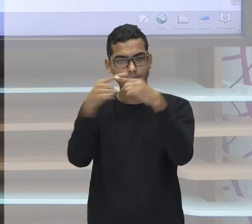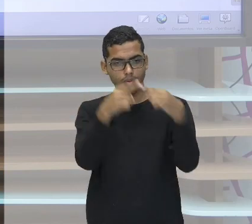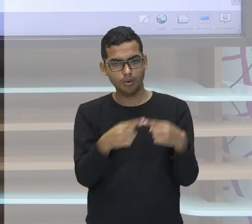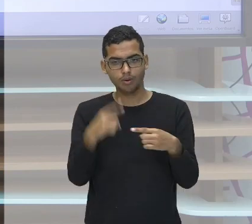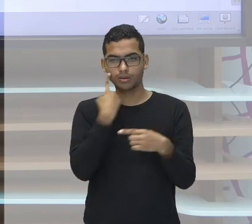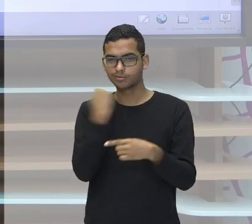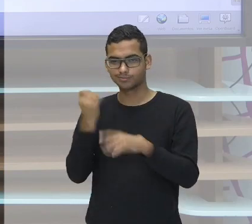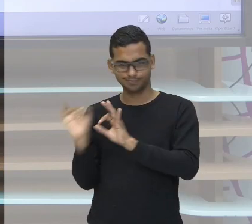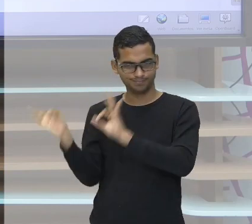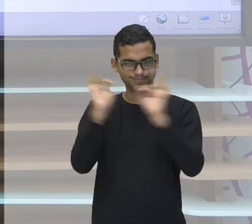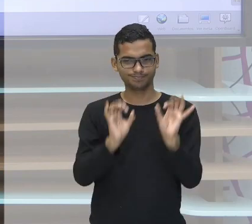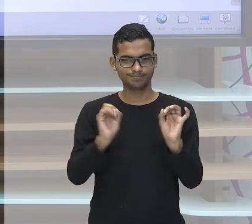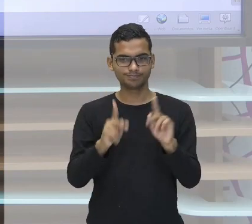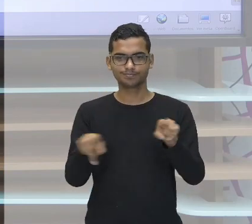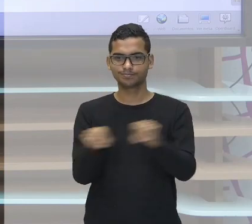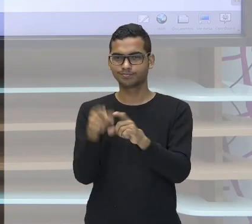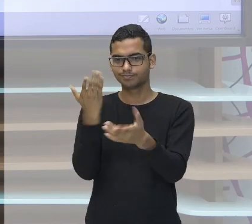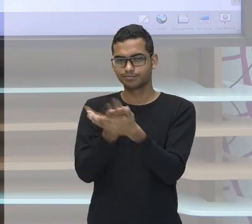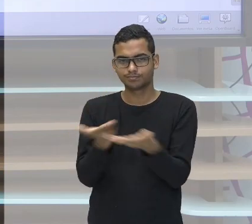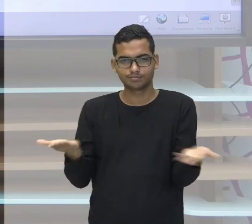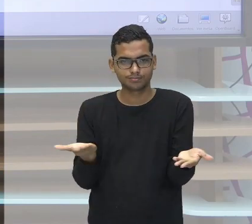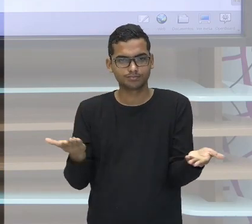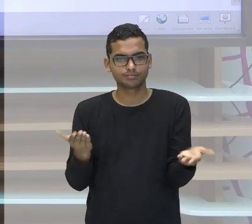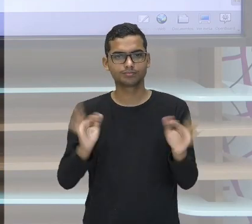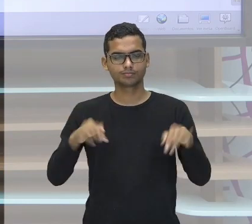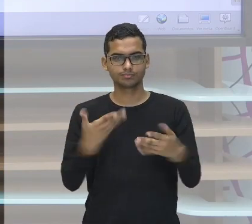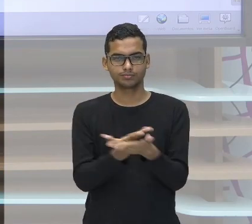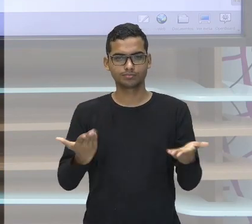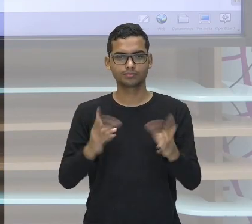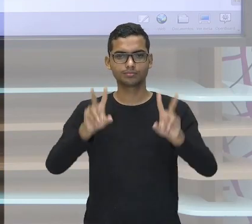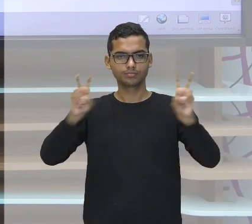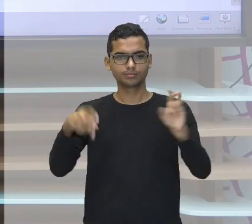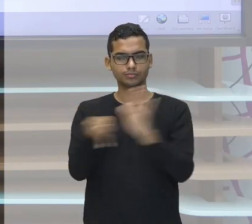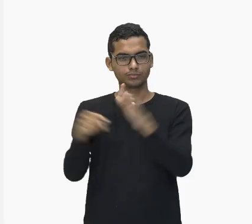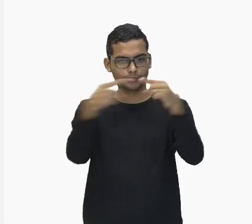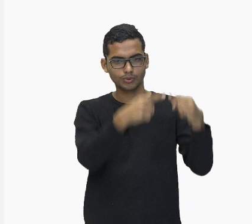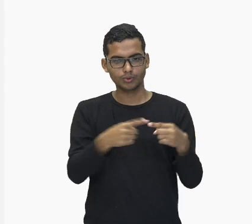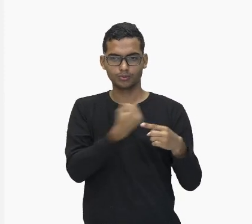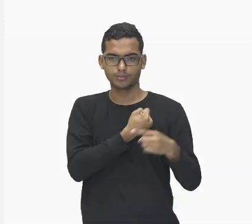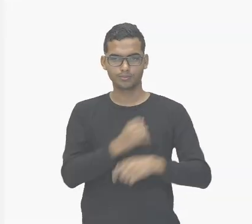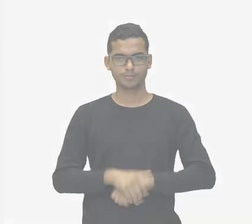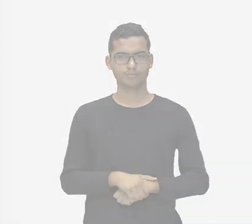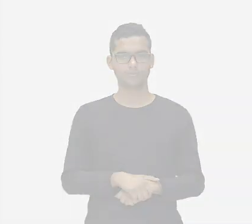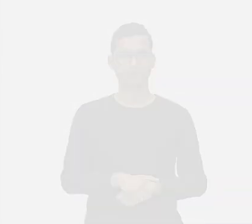como vocês acabaram de ver aqui. E essa foi a nossa aula sobre combinação.